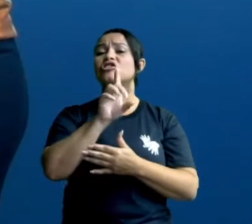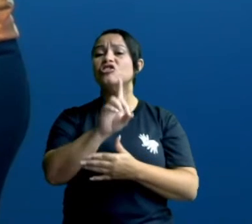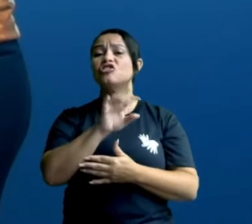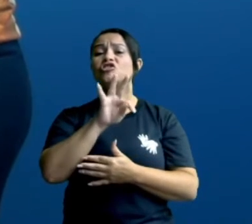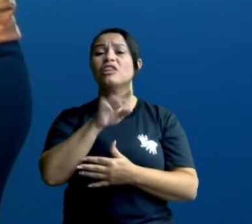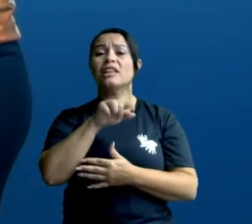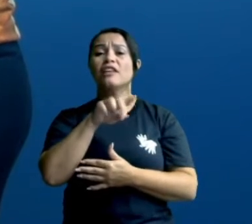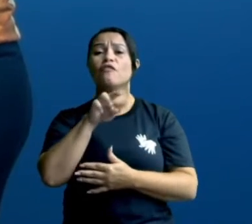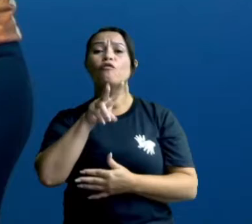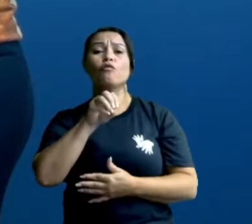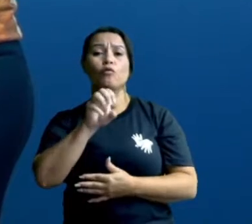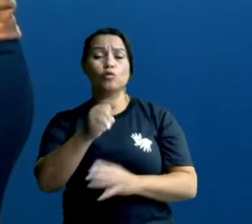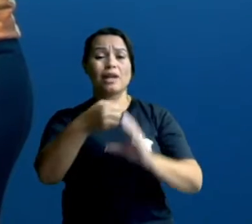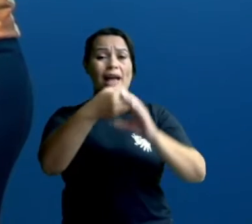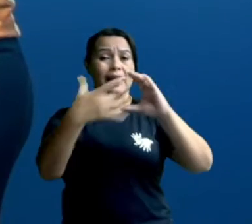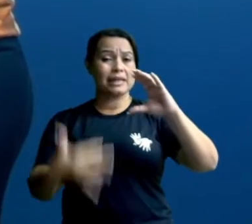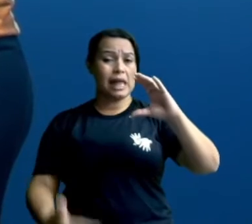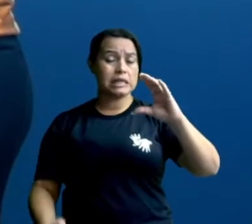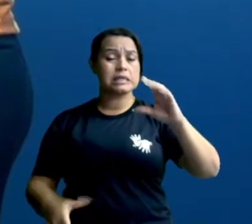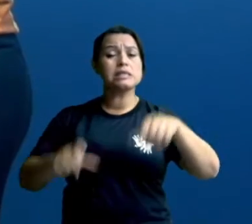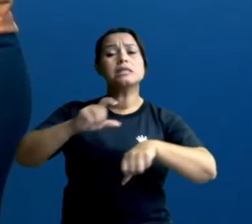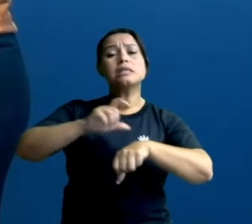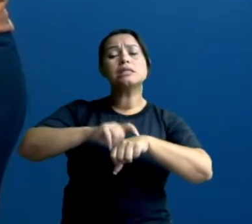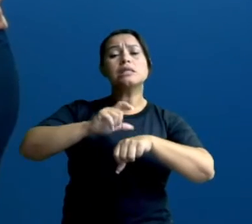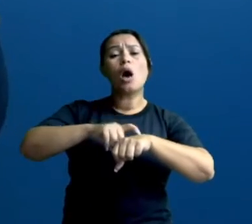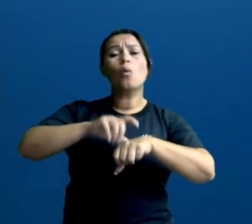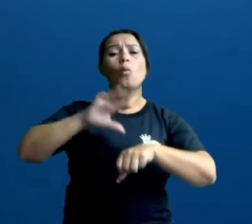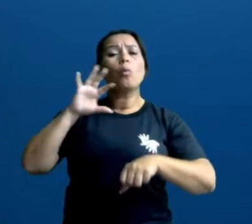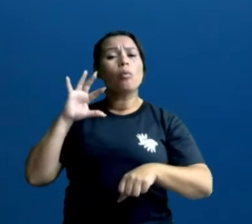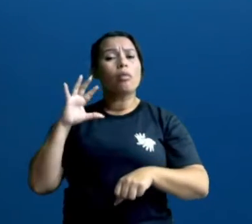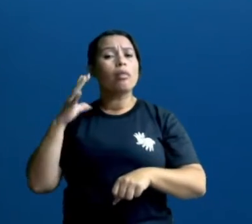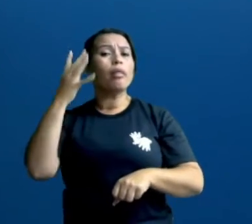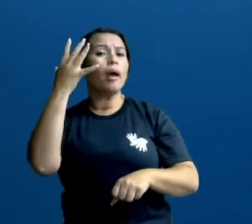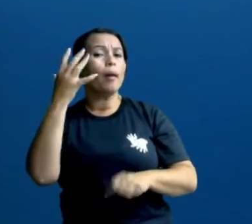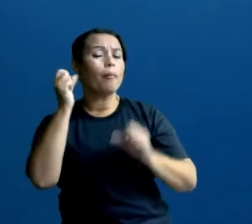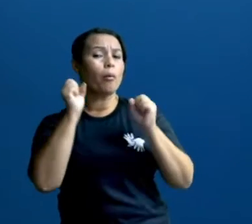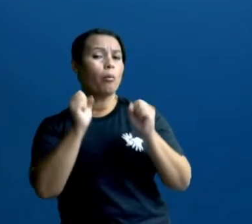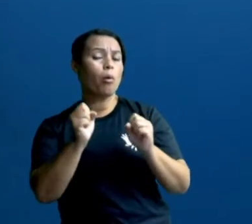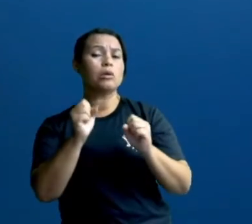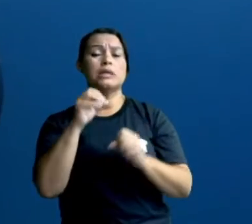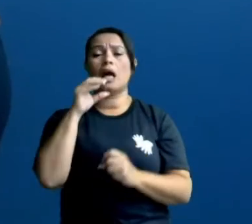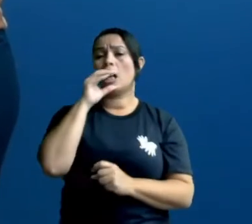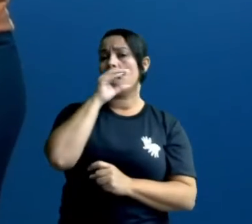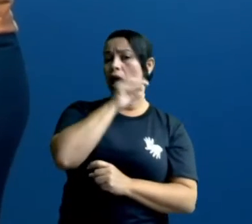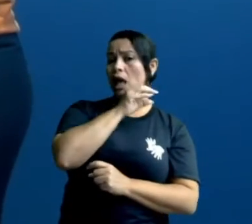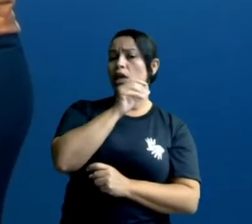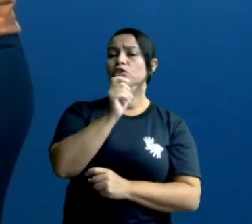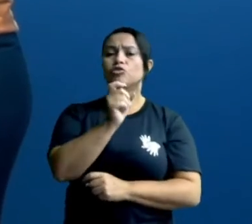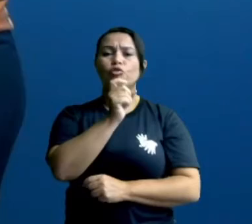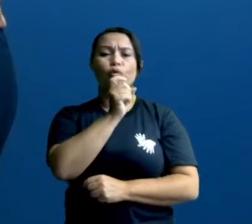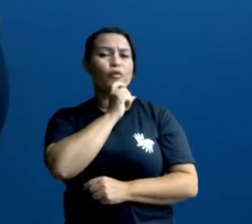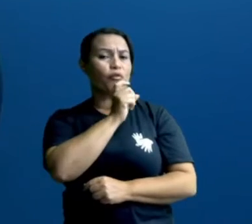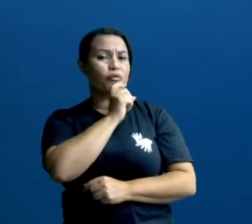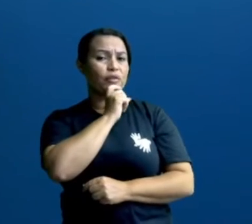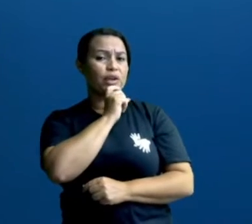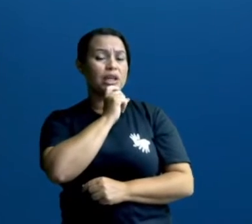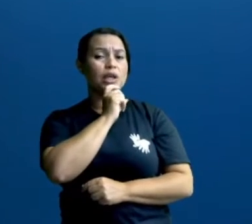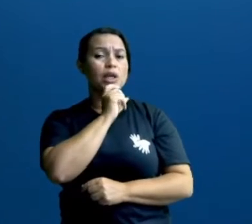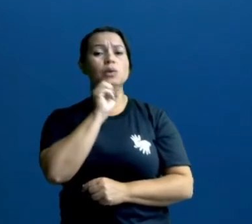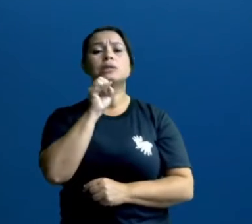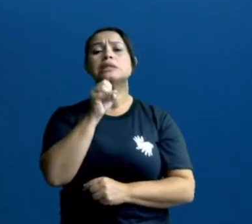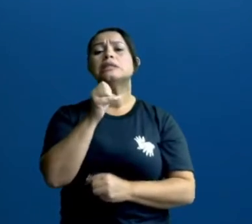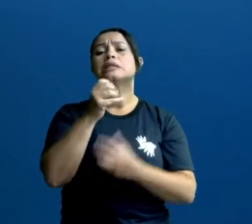caracterizar um tempo tá certo quando eu quero falar do tempo eu posso dizer se está quente ou frio